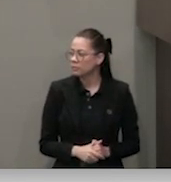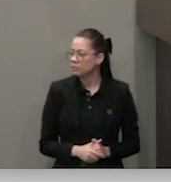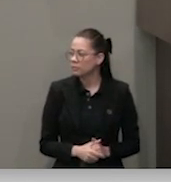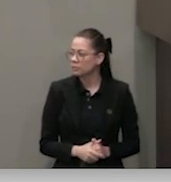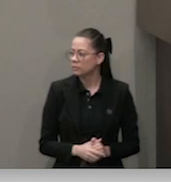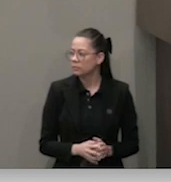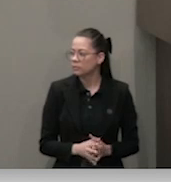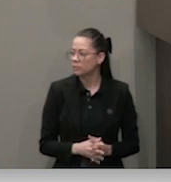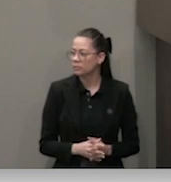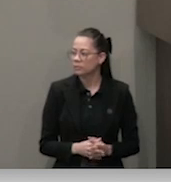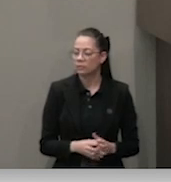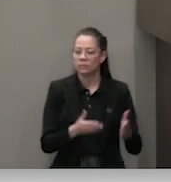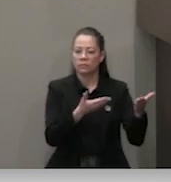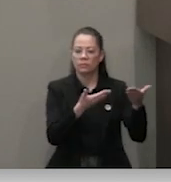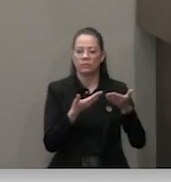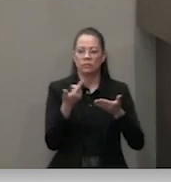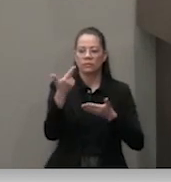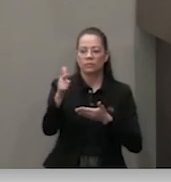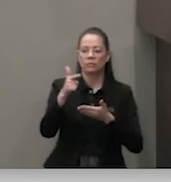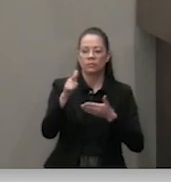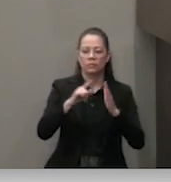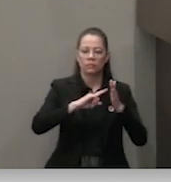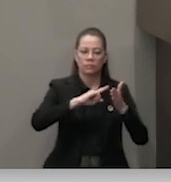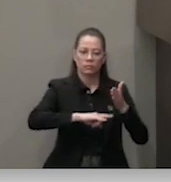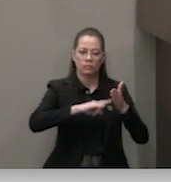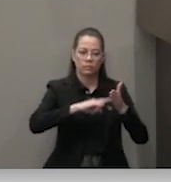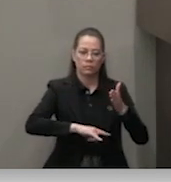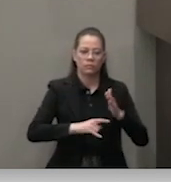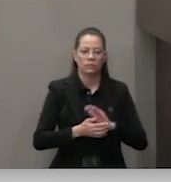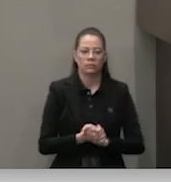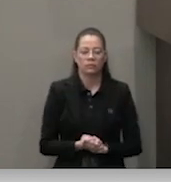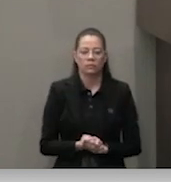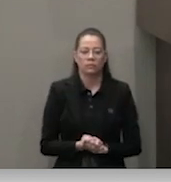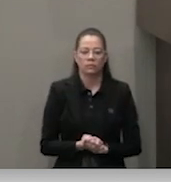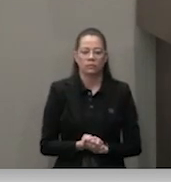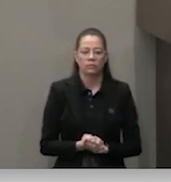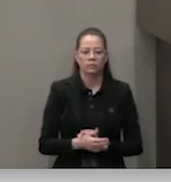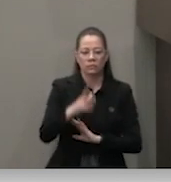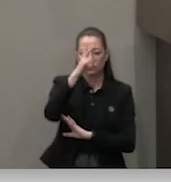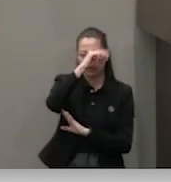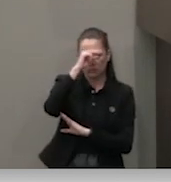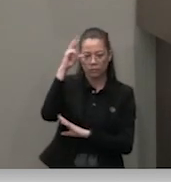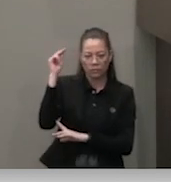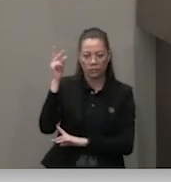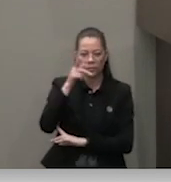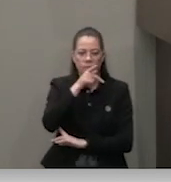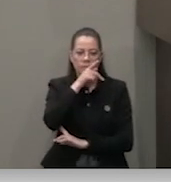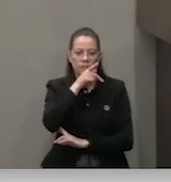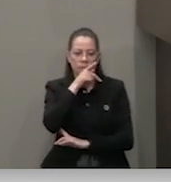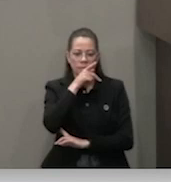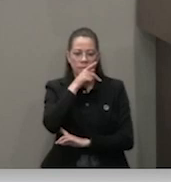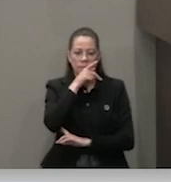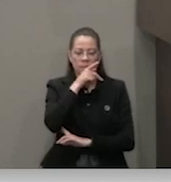o convites e outros documentos do Prefeito Municipal